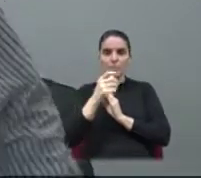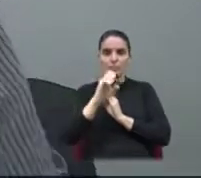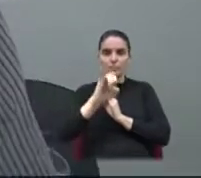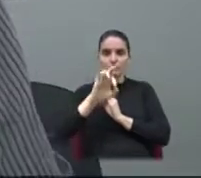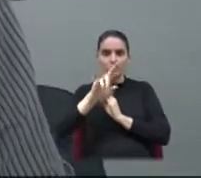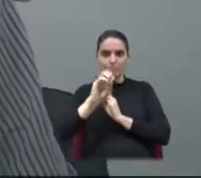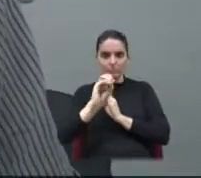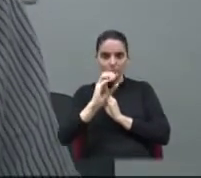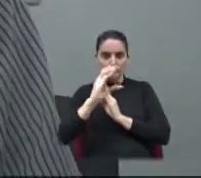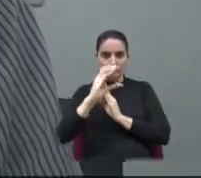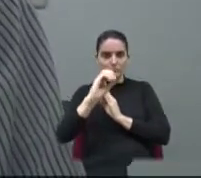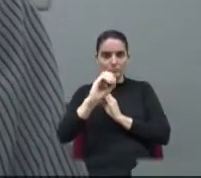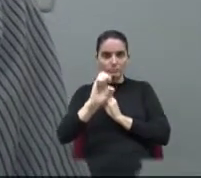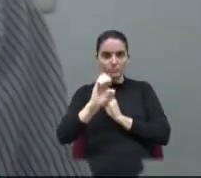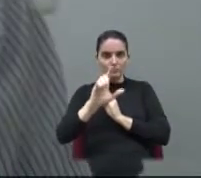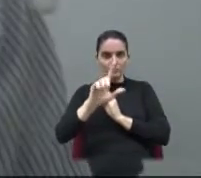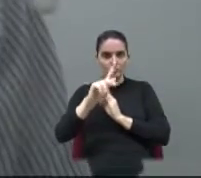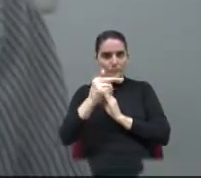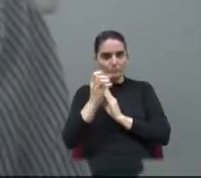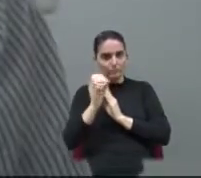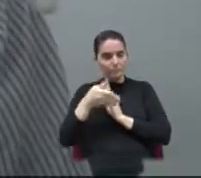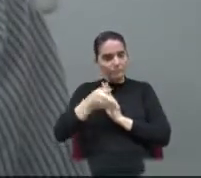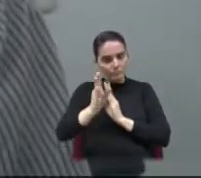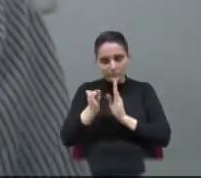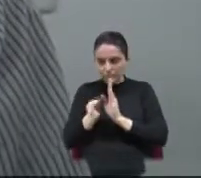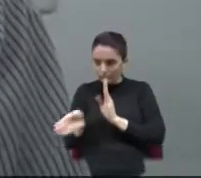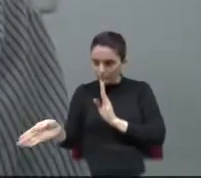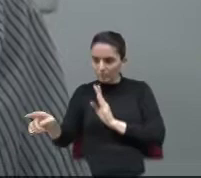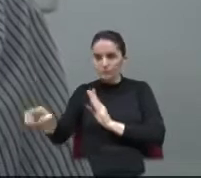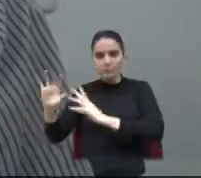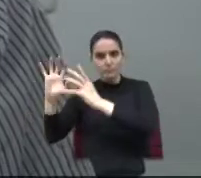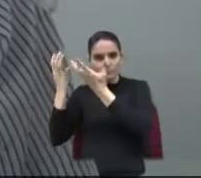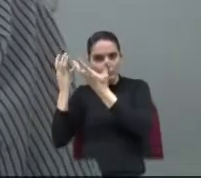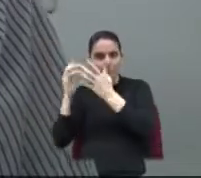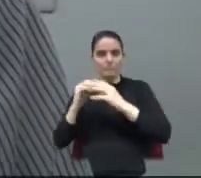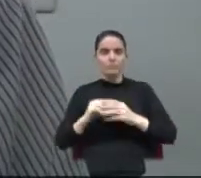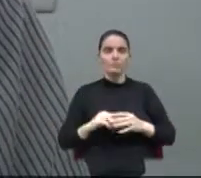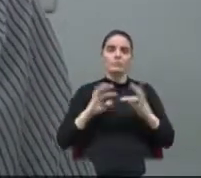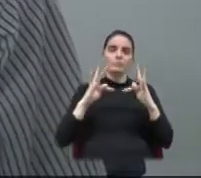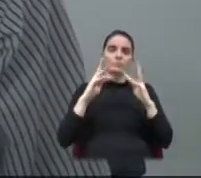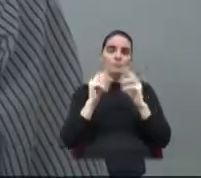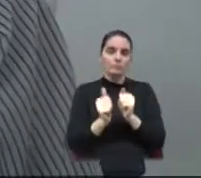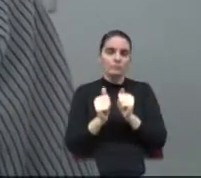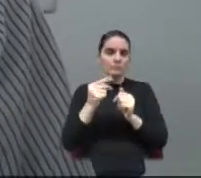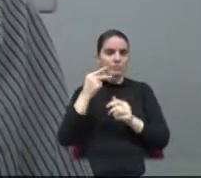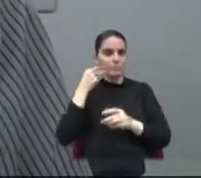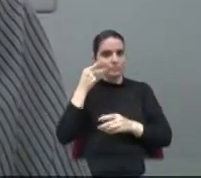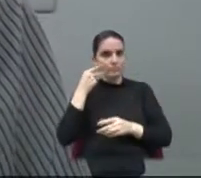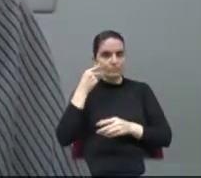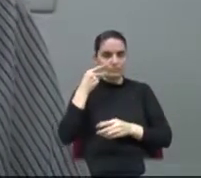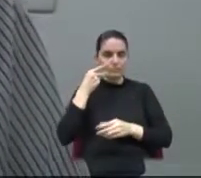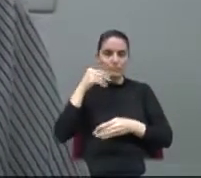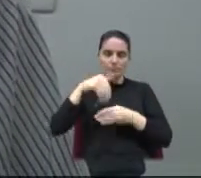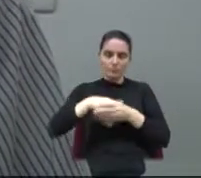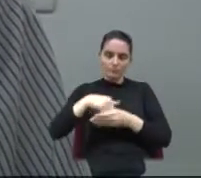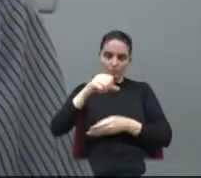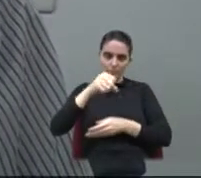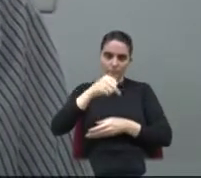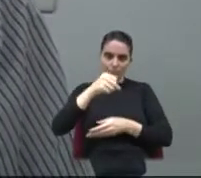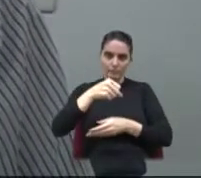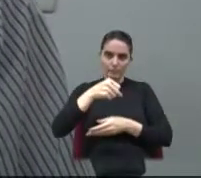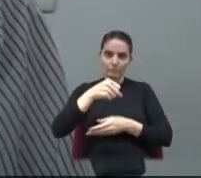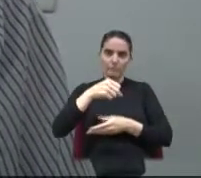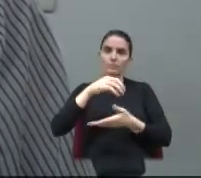festejos. Então, pedi agora para todos os nobres vereadores para que vote a favor para